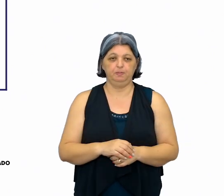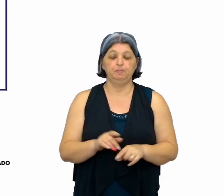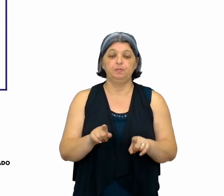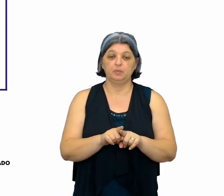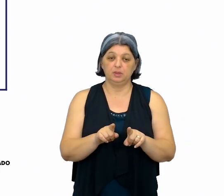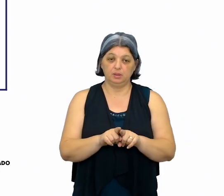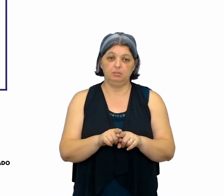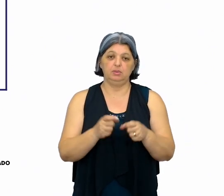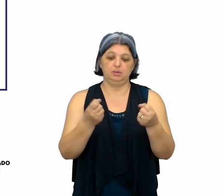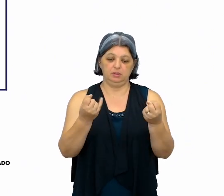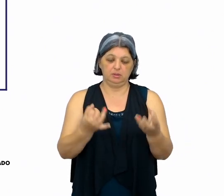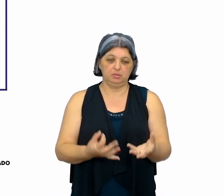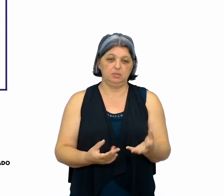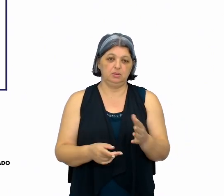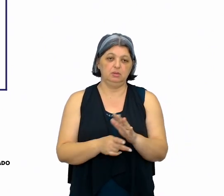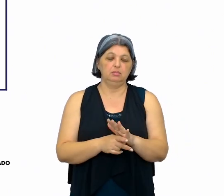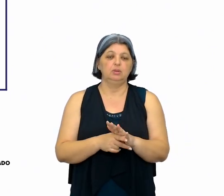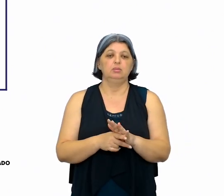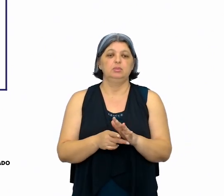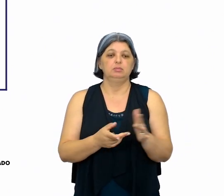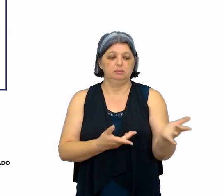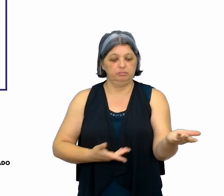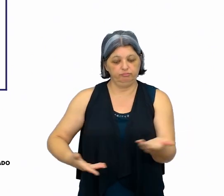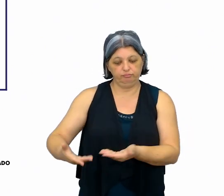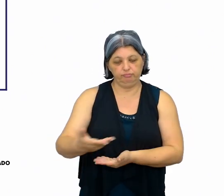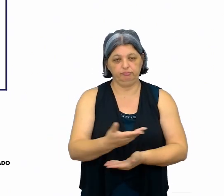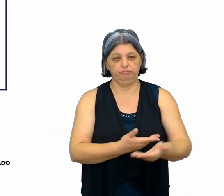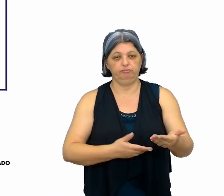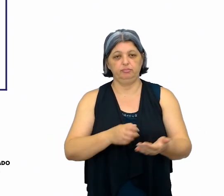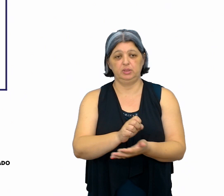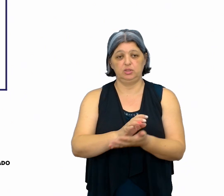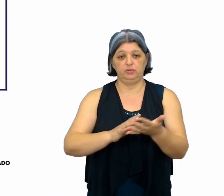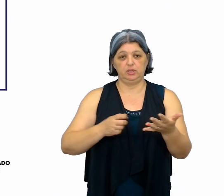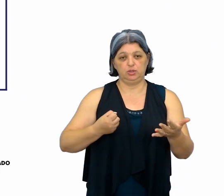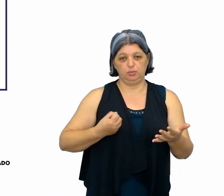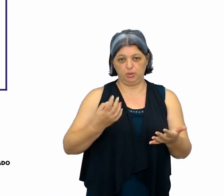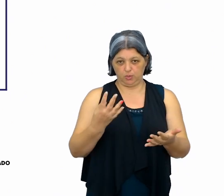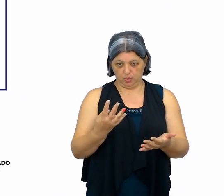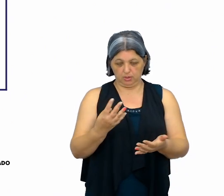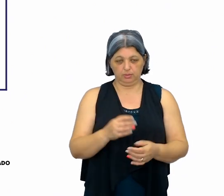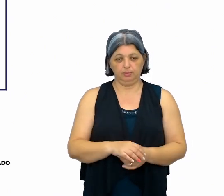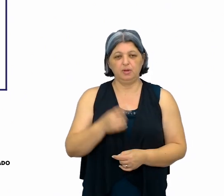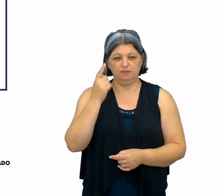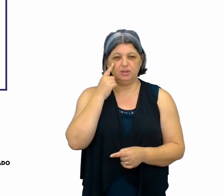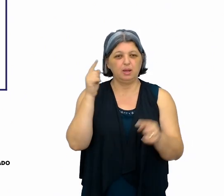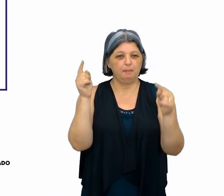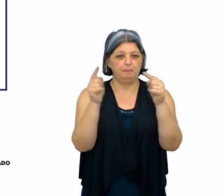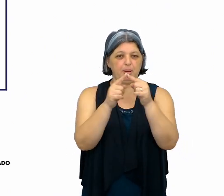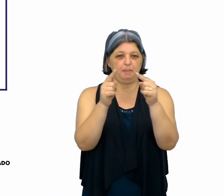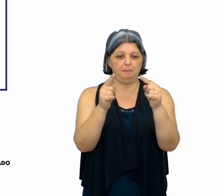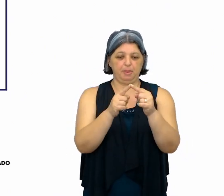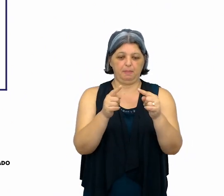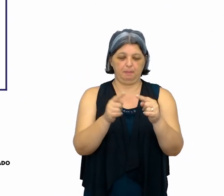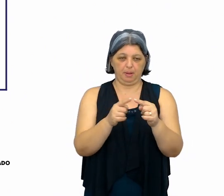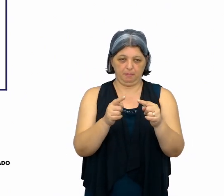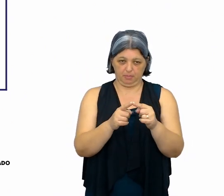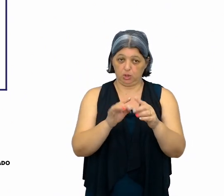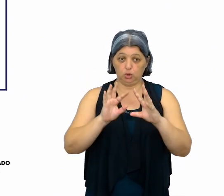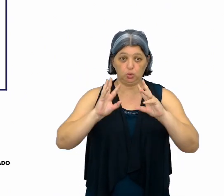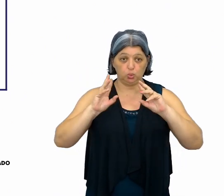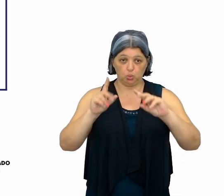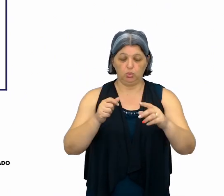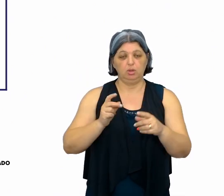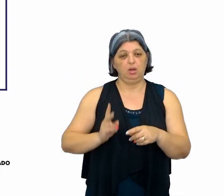as definições que farão coletivamente na atividade 4. Veja que elas estão se comunicando, essa sequência